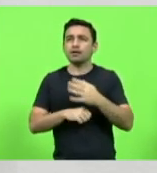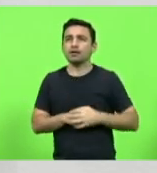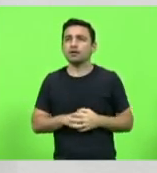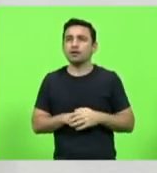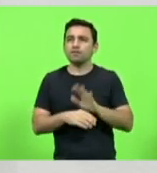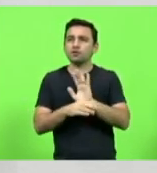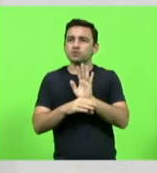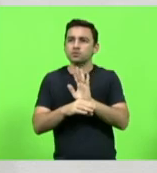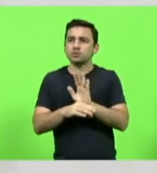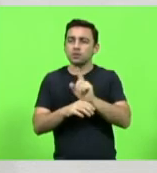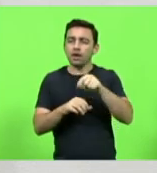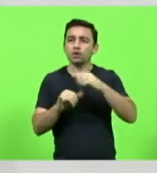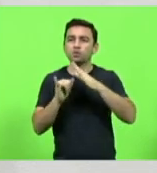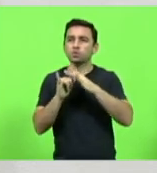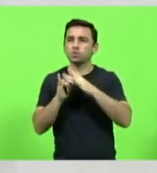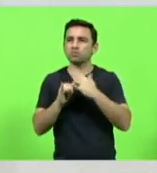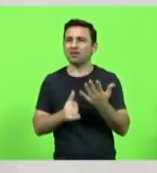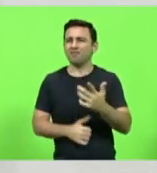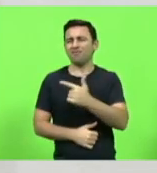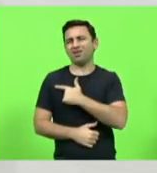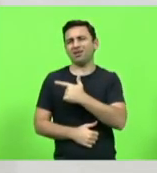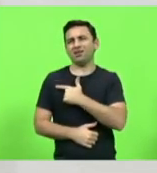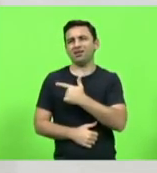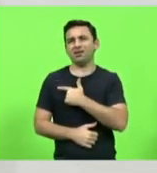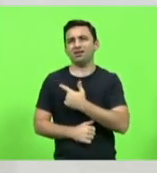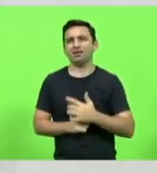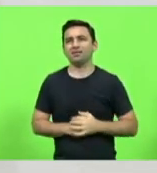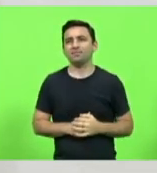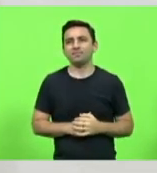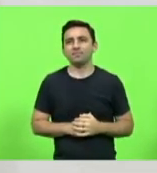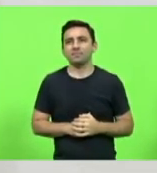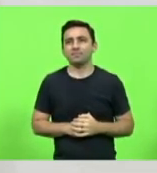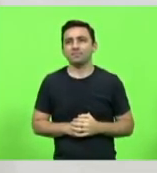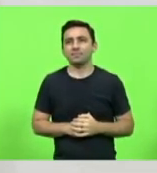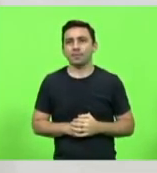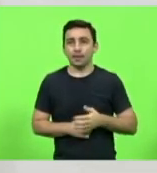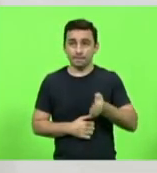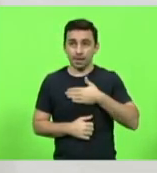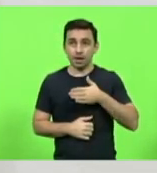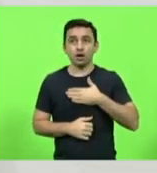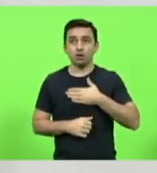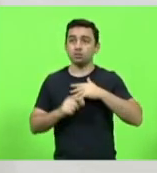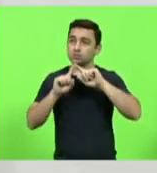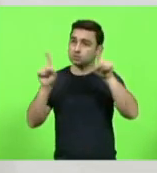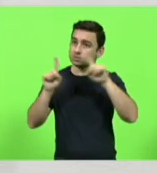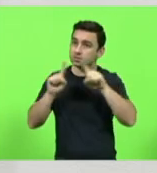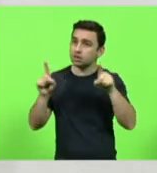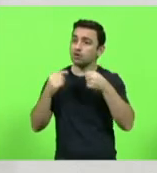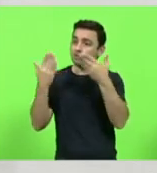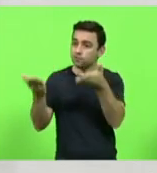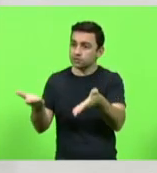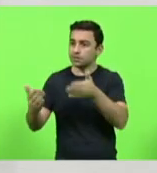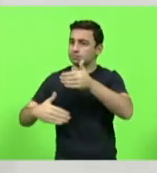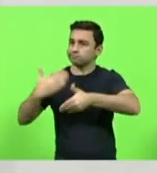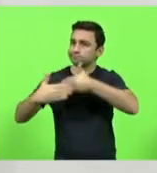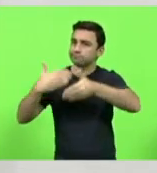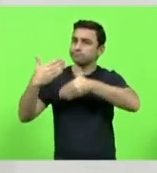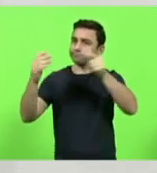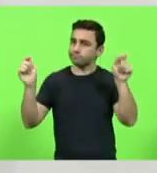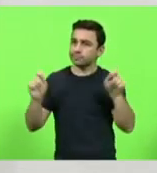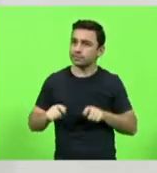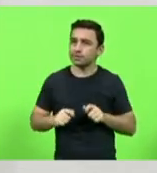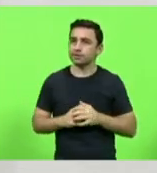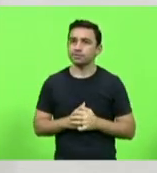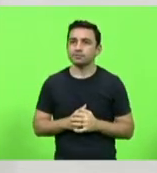do YouTube. Isso é feio, Alba, mas que essas minhas críticas a ti sirvam para tu evoluir, para